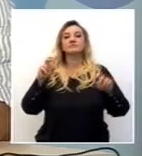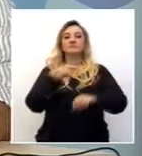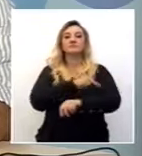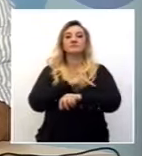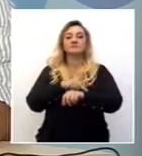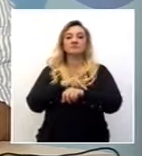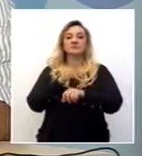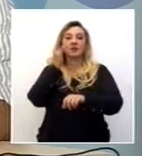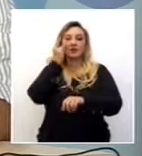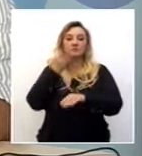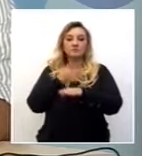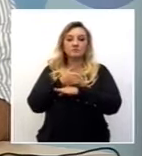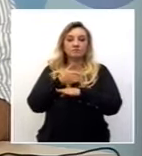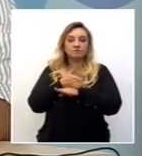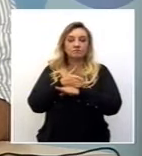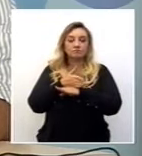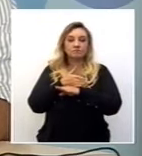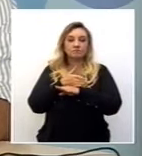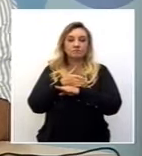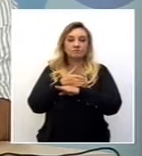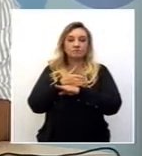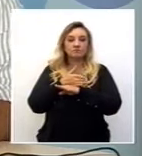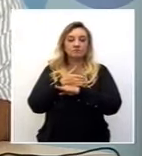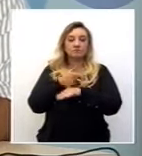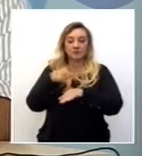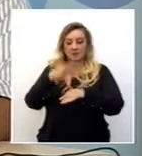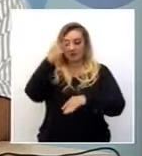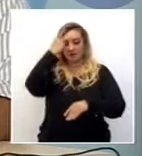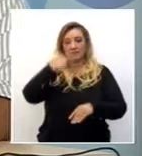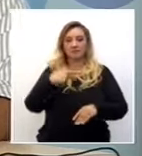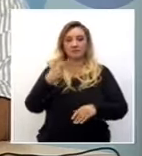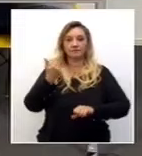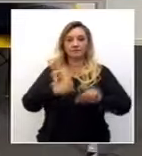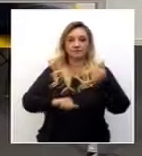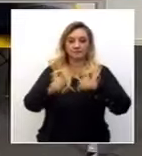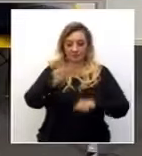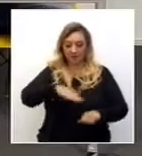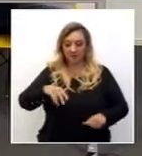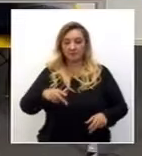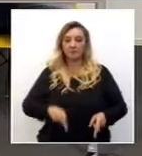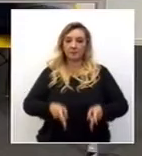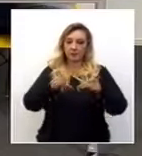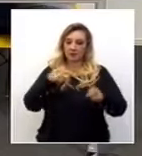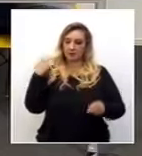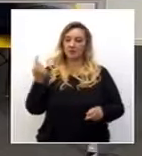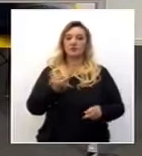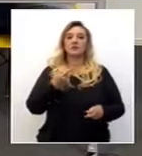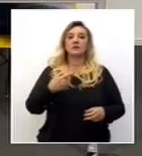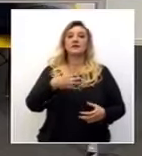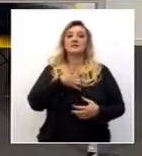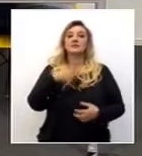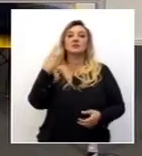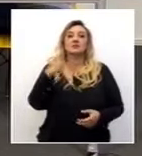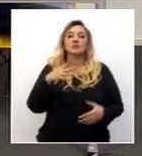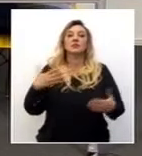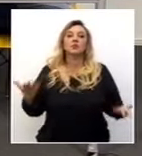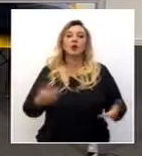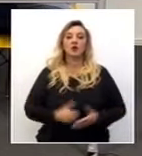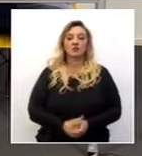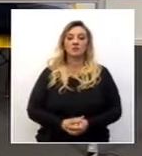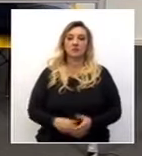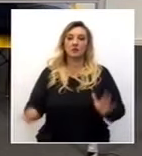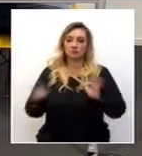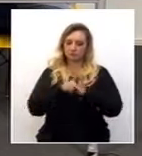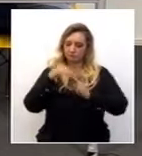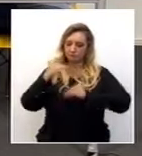da presença. Muitas vezes, através dessa autoavaliação do aluno, a gente consegue perceber qual é o sentimento dele, né? A própria evolução